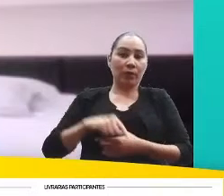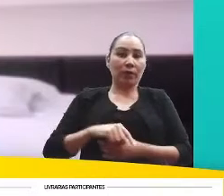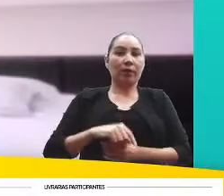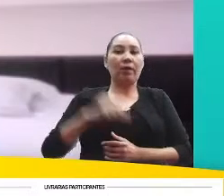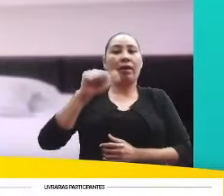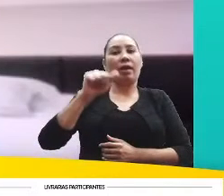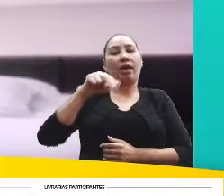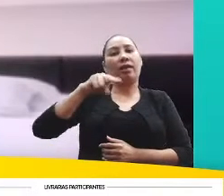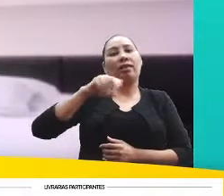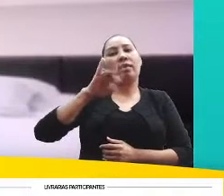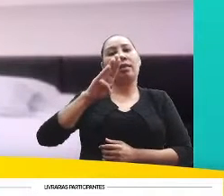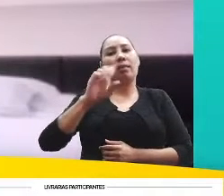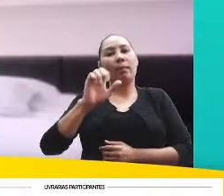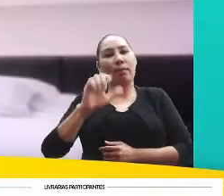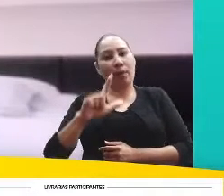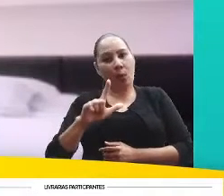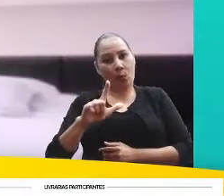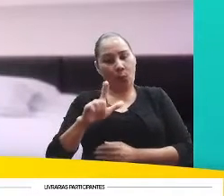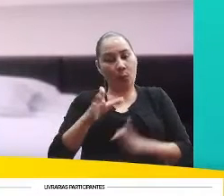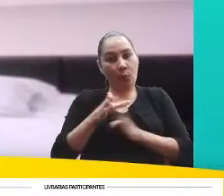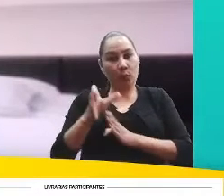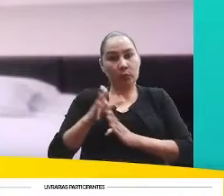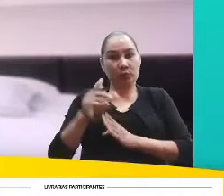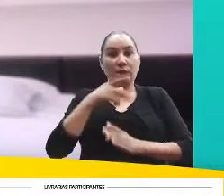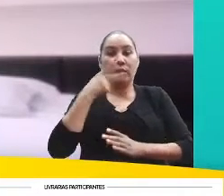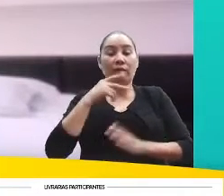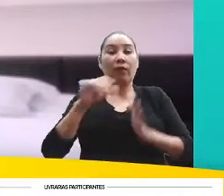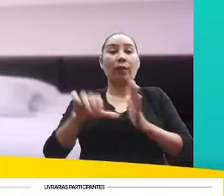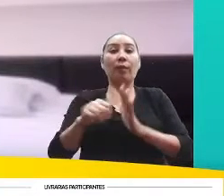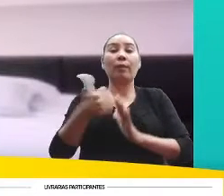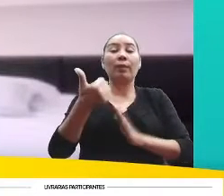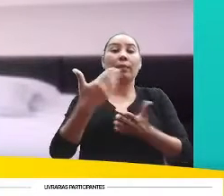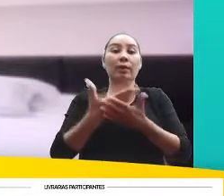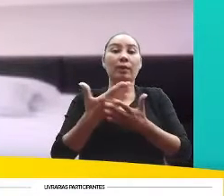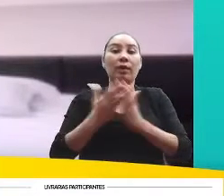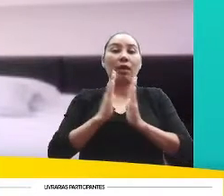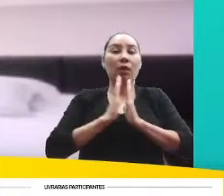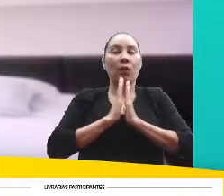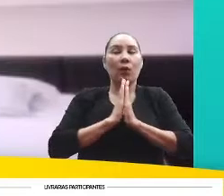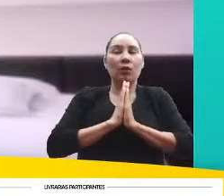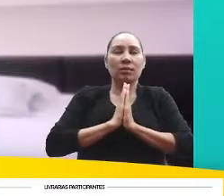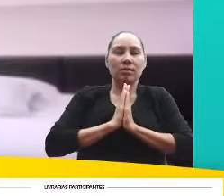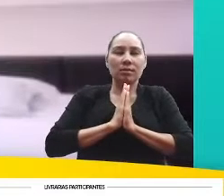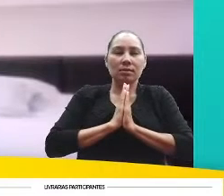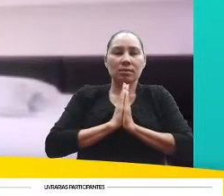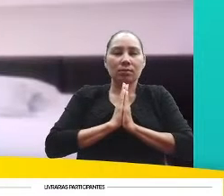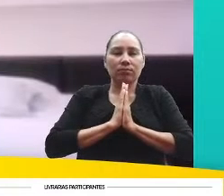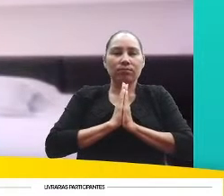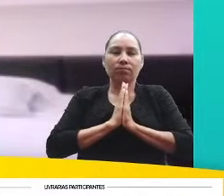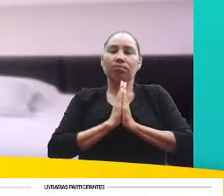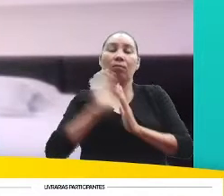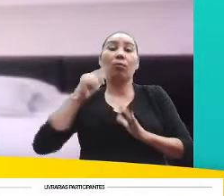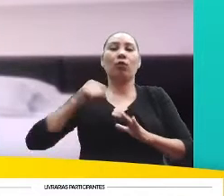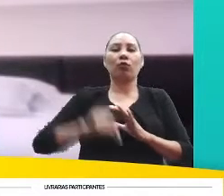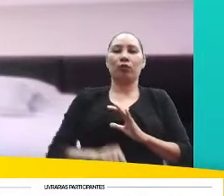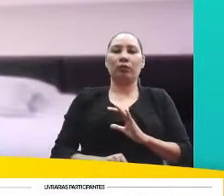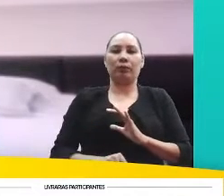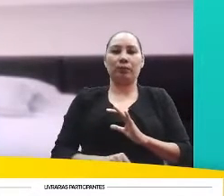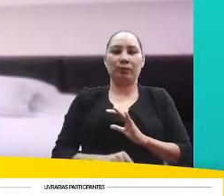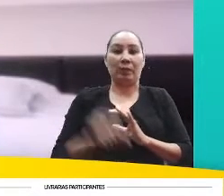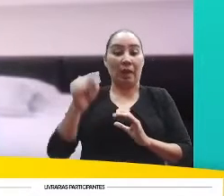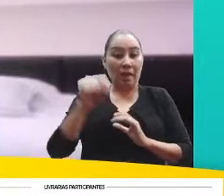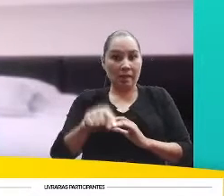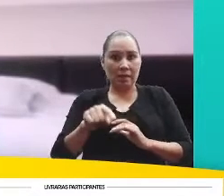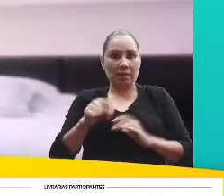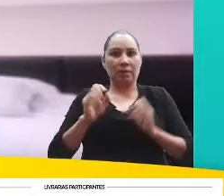de Silas, ele começa a primeira aula abrindo com uma oração profunda. E ele vai dar